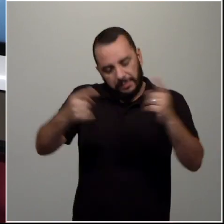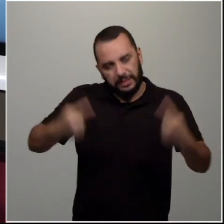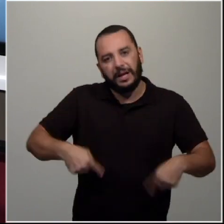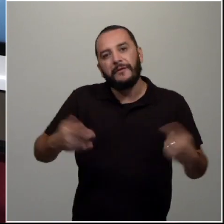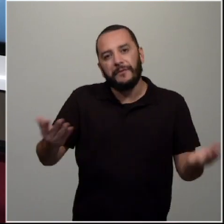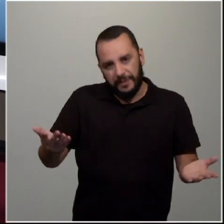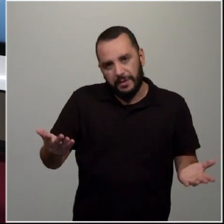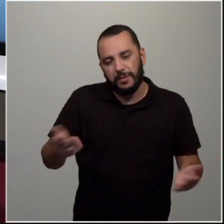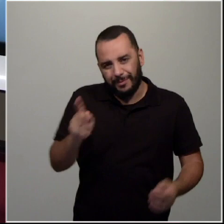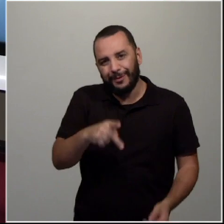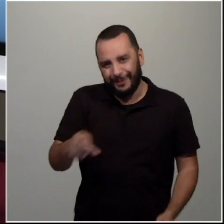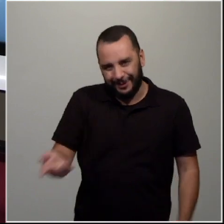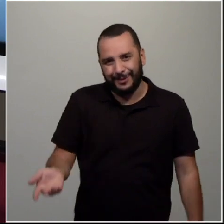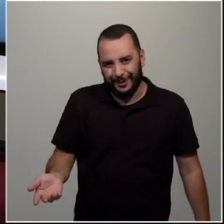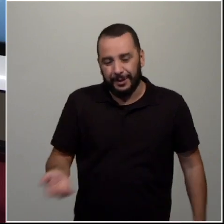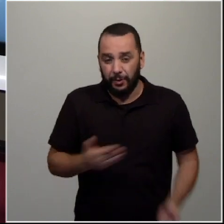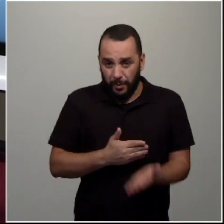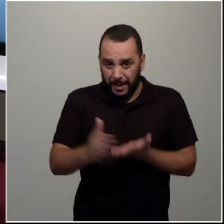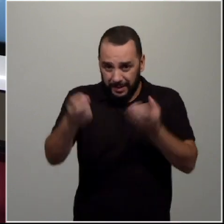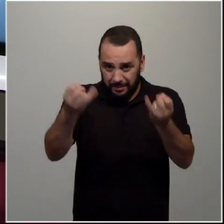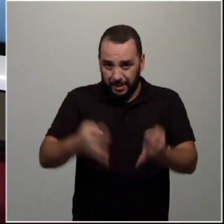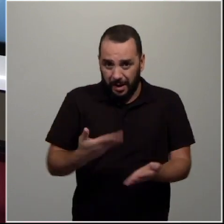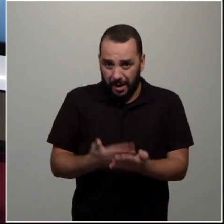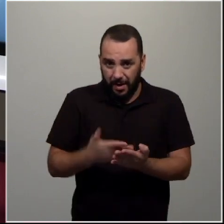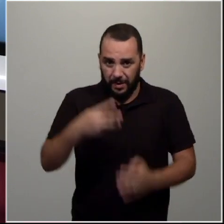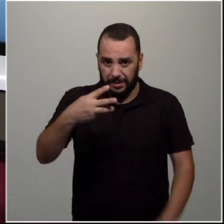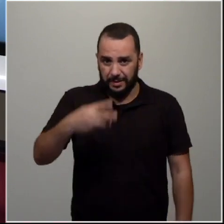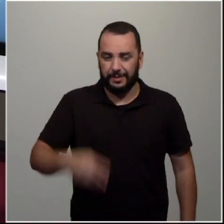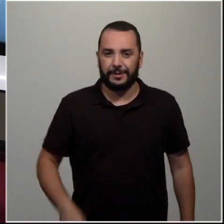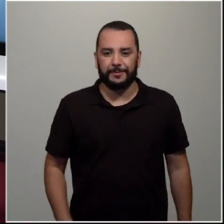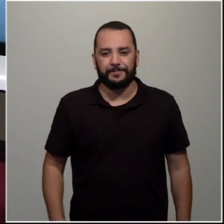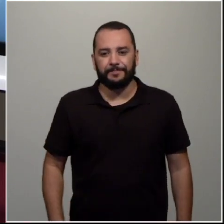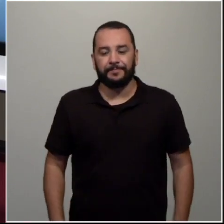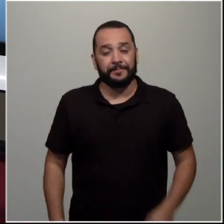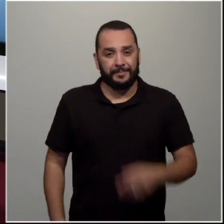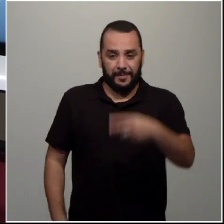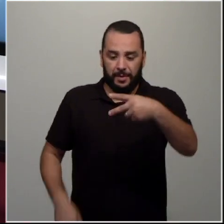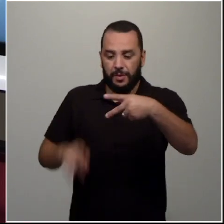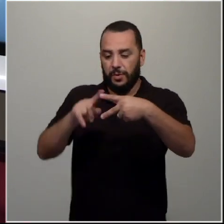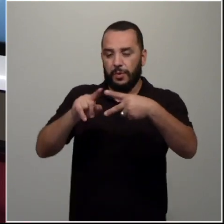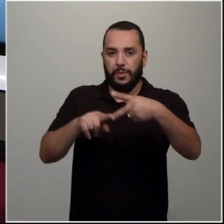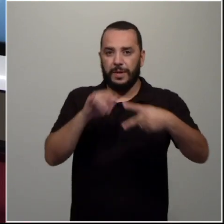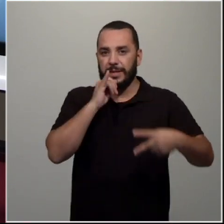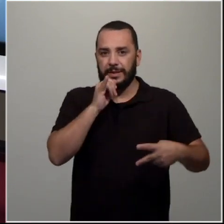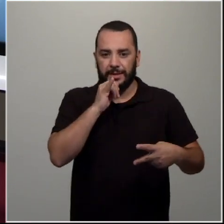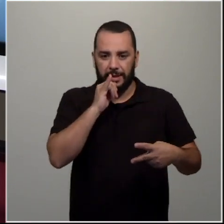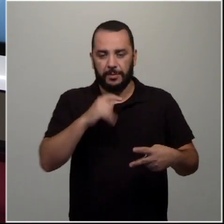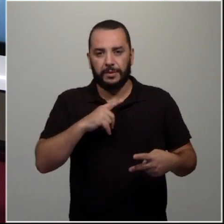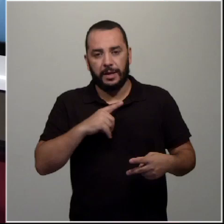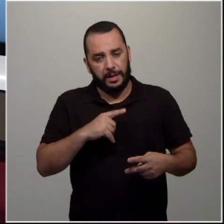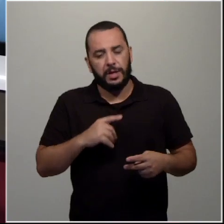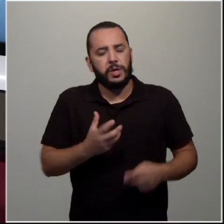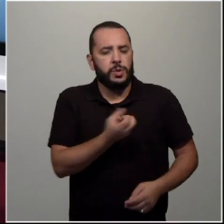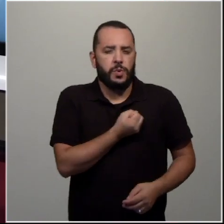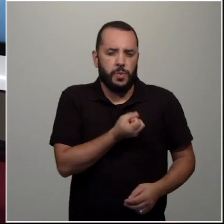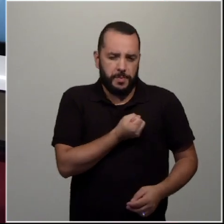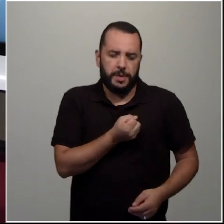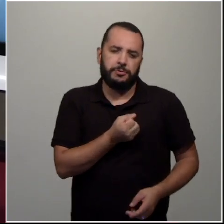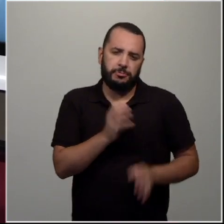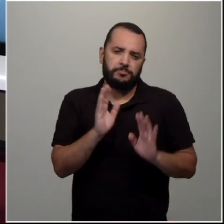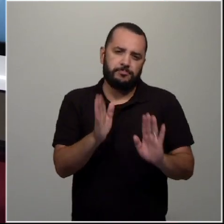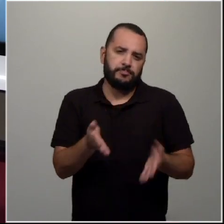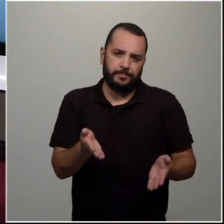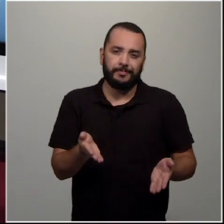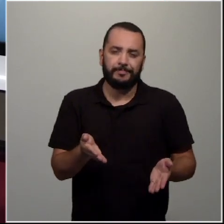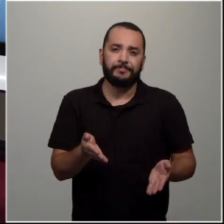começamos a dizer na aula 3 eu trouxe dois exemplos né o sistema de numeração que de algum modo quando a